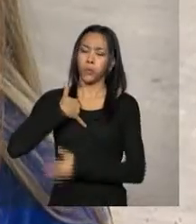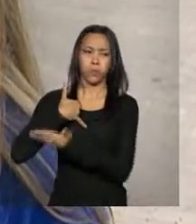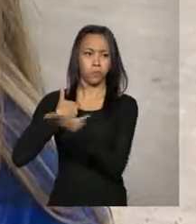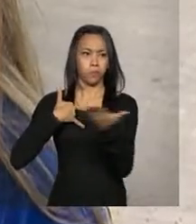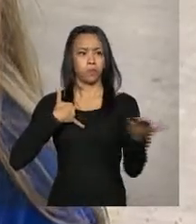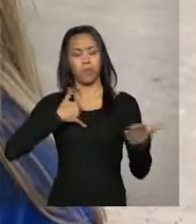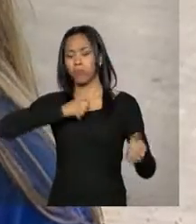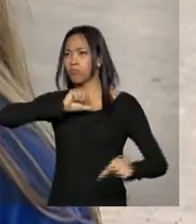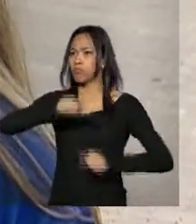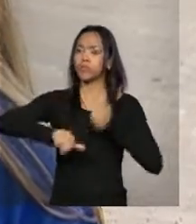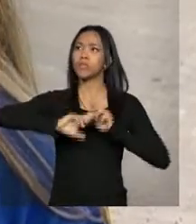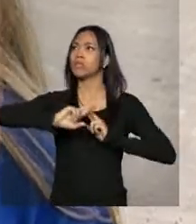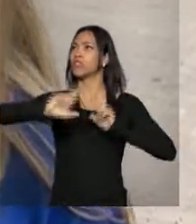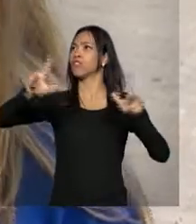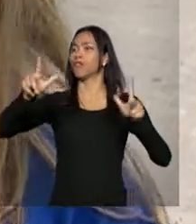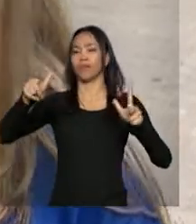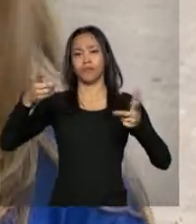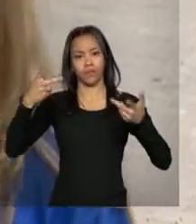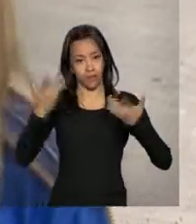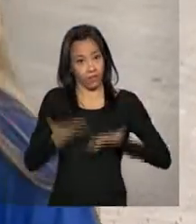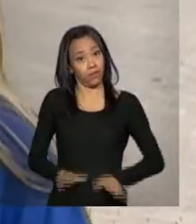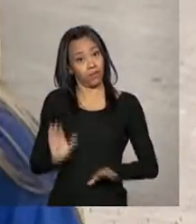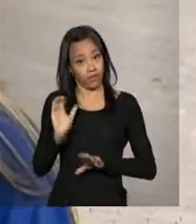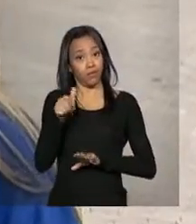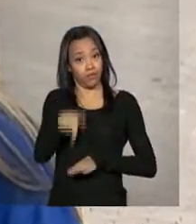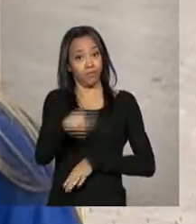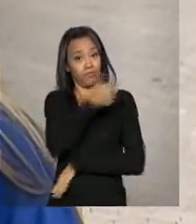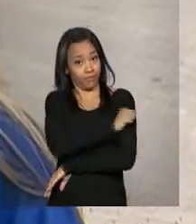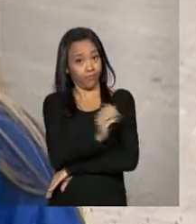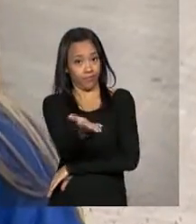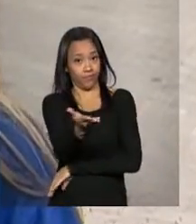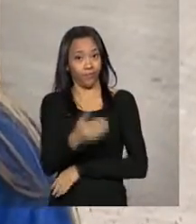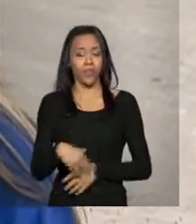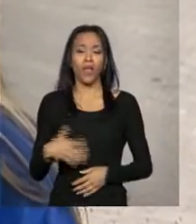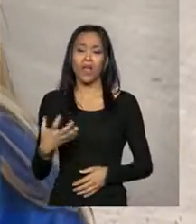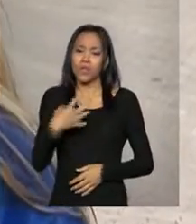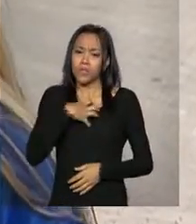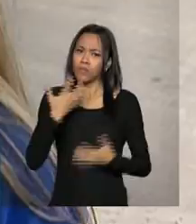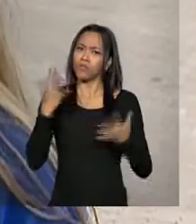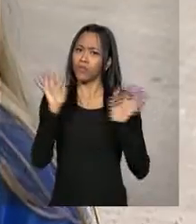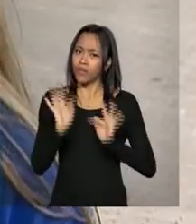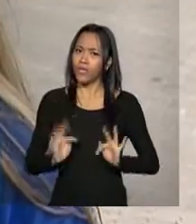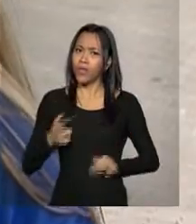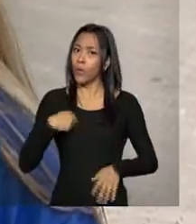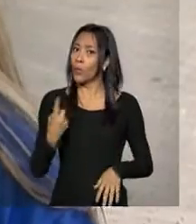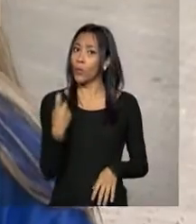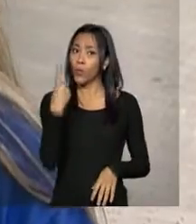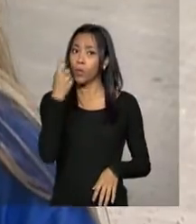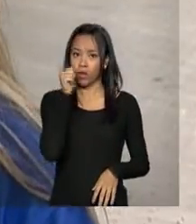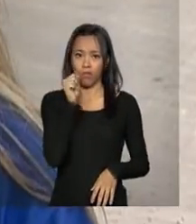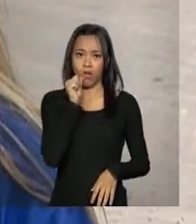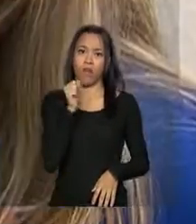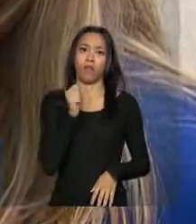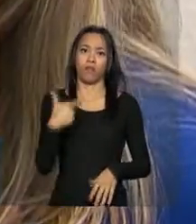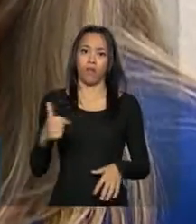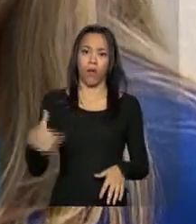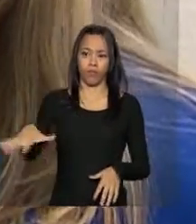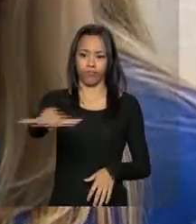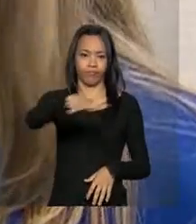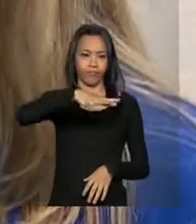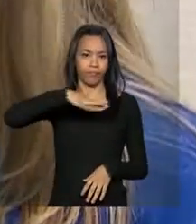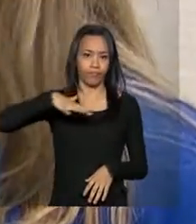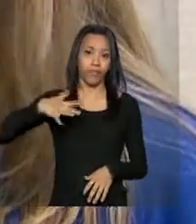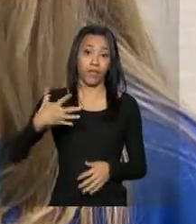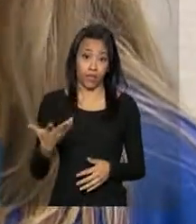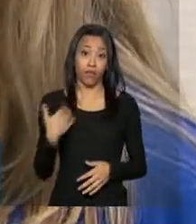do porto da cidade em que nasceu. Na minha área da segurança do trabalho, eu fico feliz por ser a única mulher no pátio né? E eu